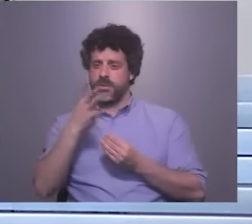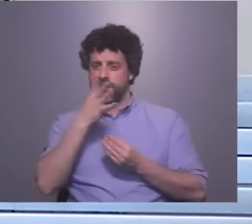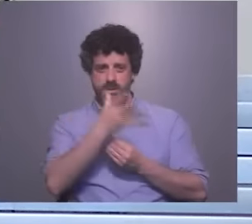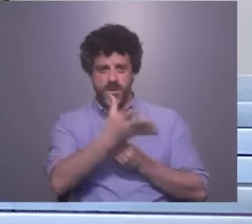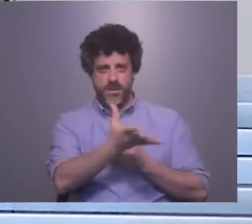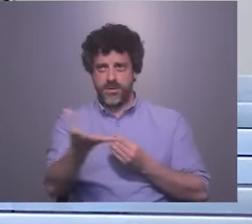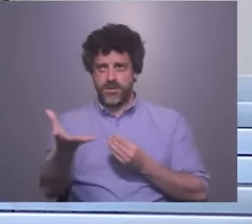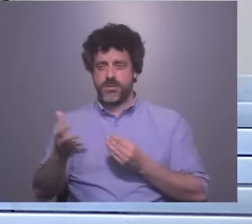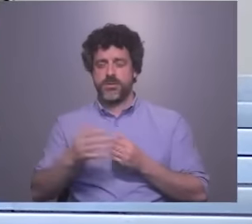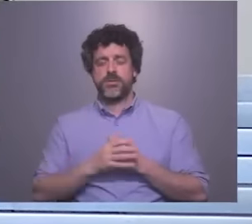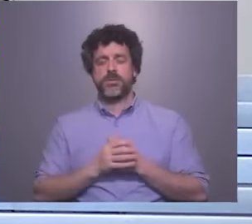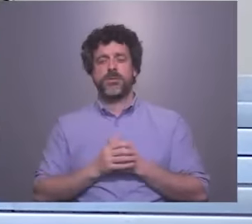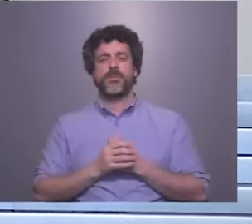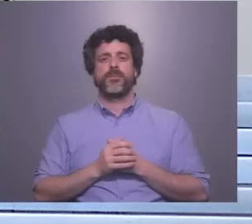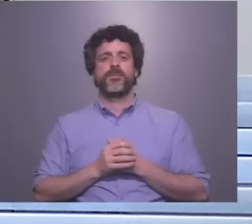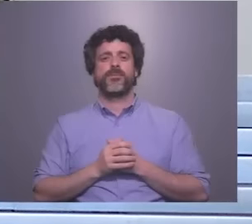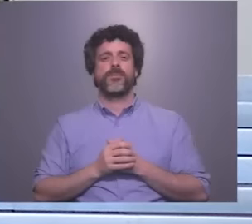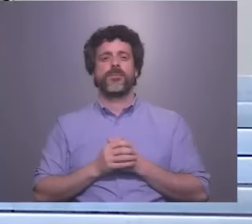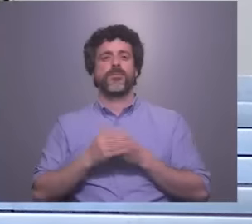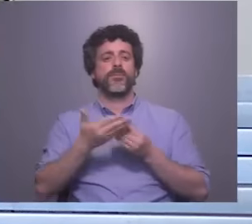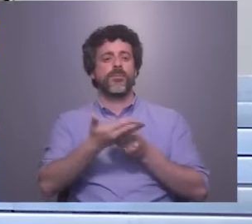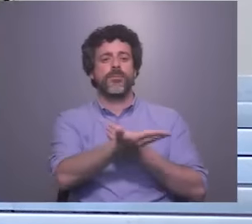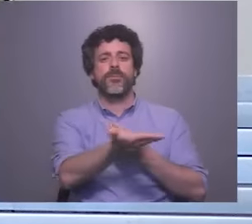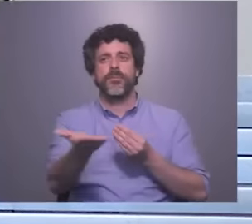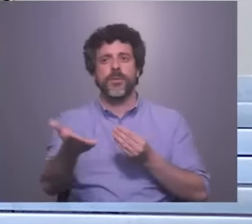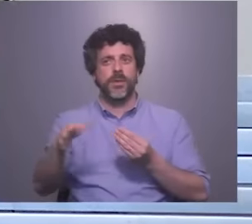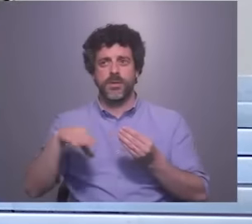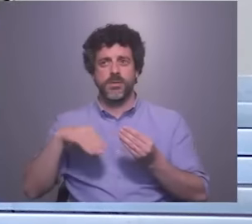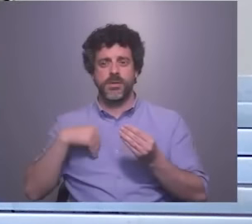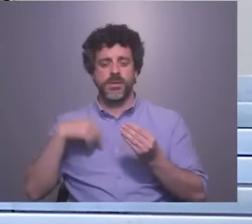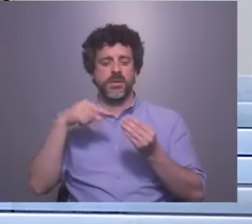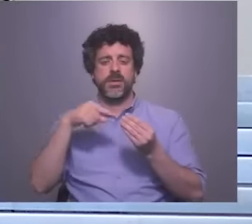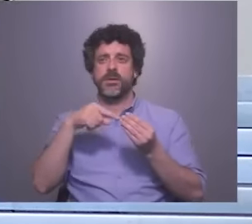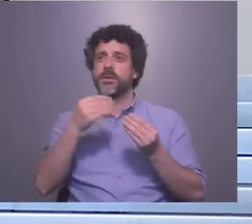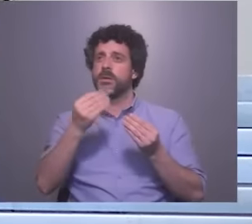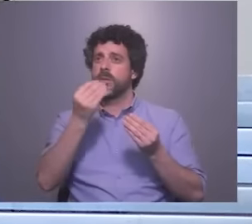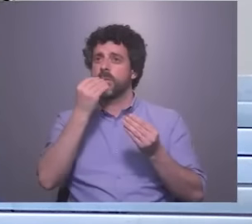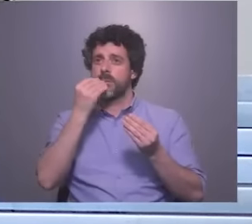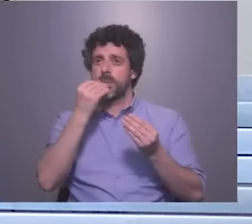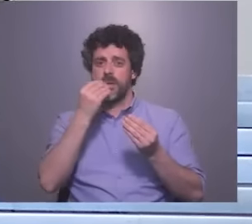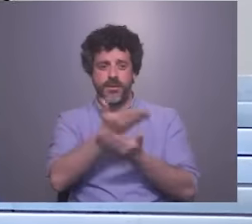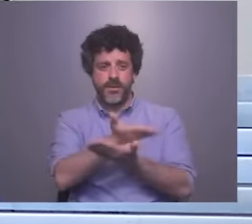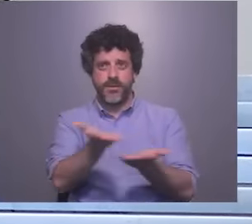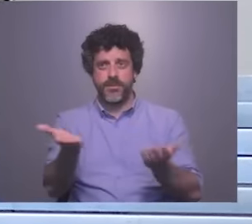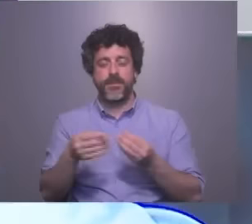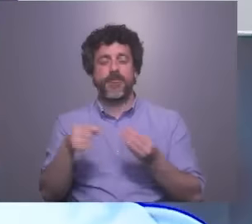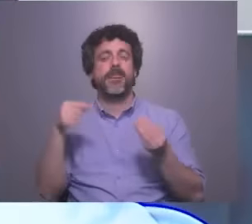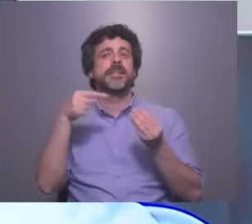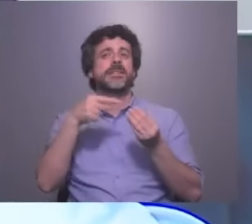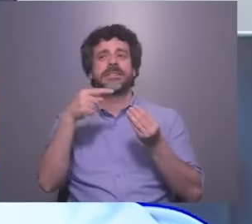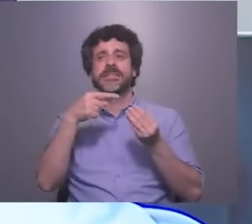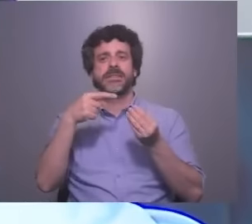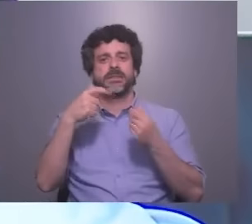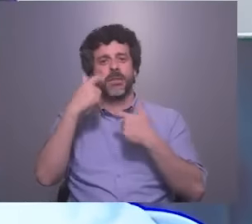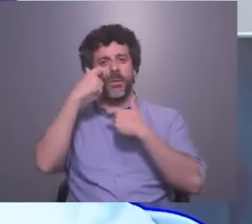morte, tomou o pão e, dando graças, partiu-o e deu aos